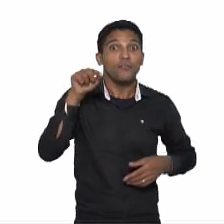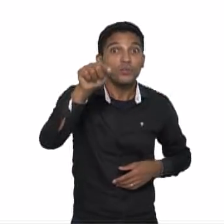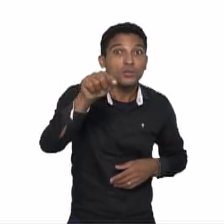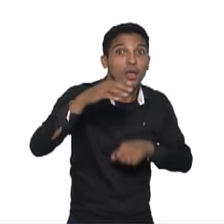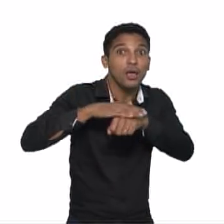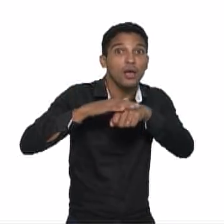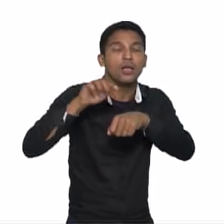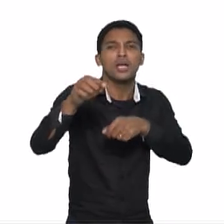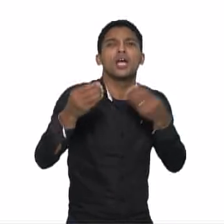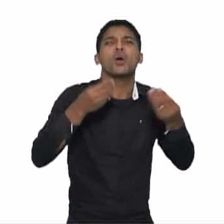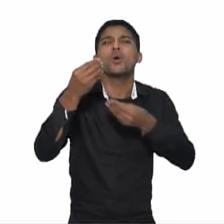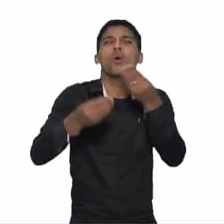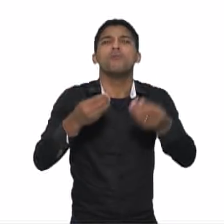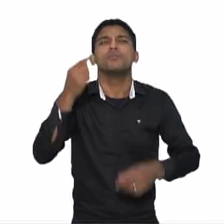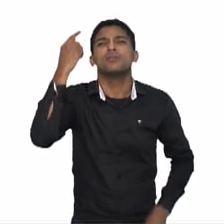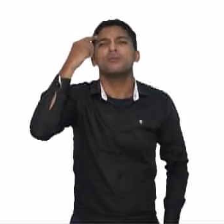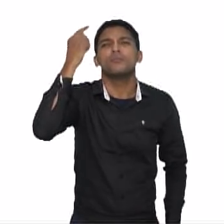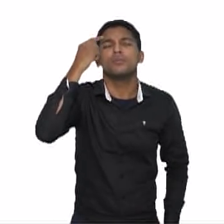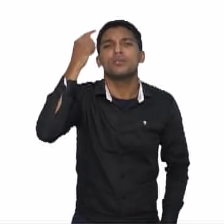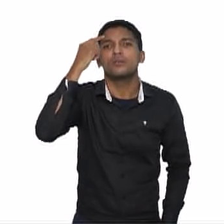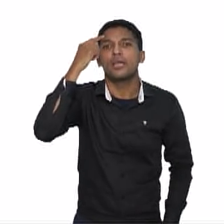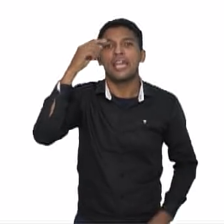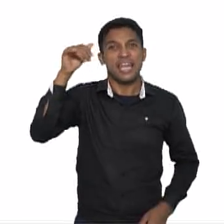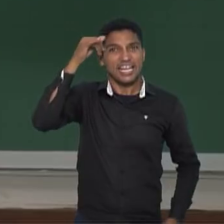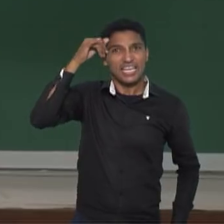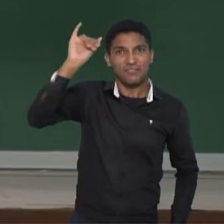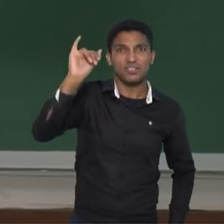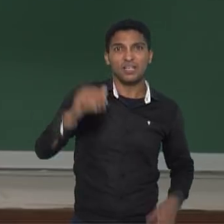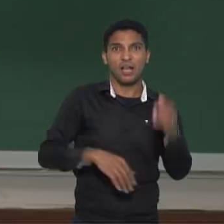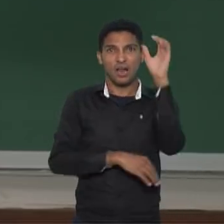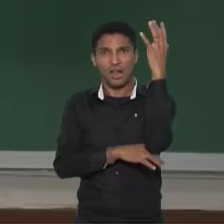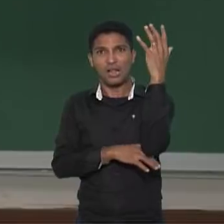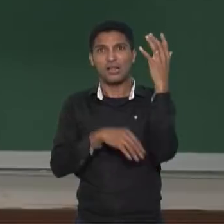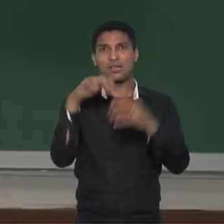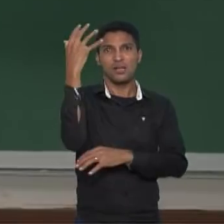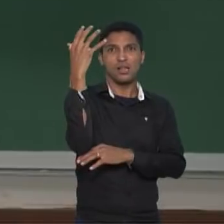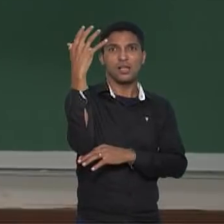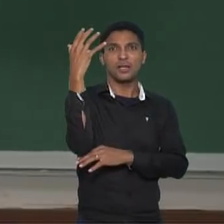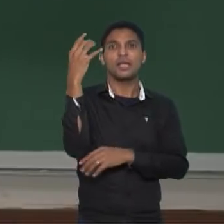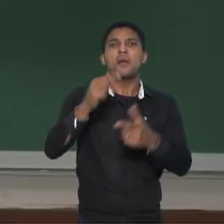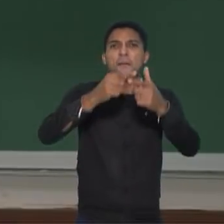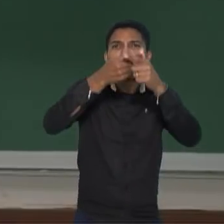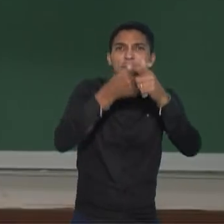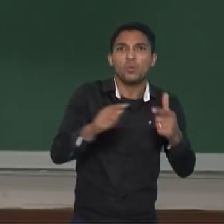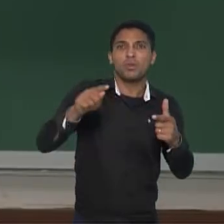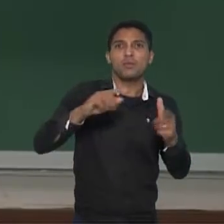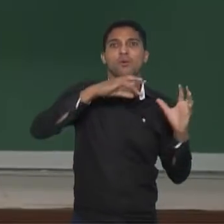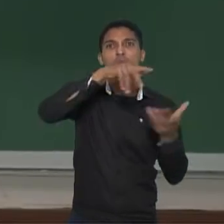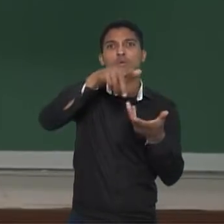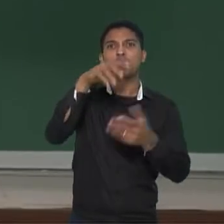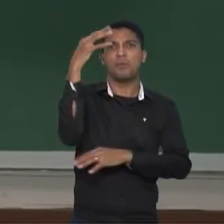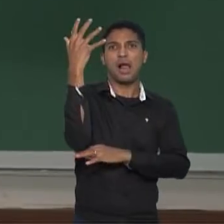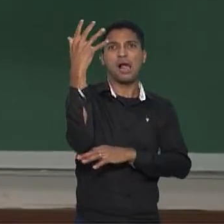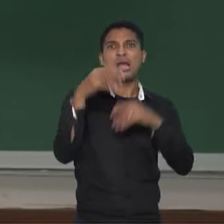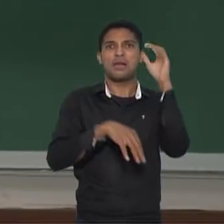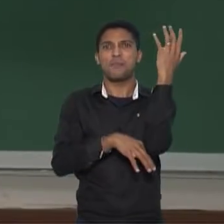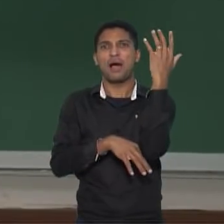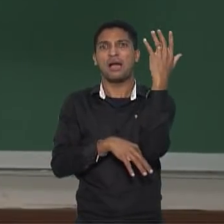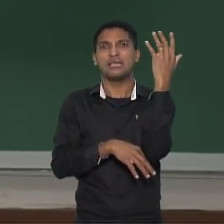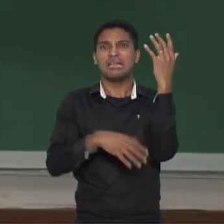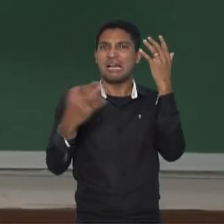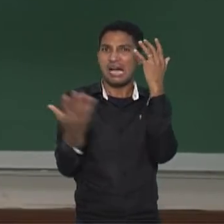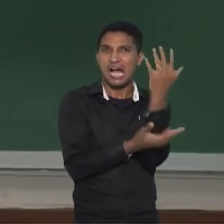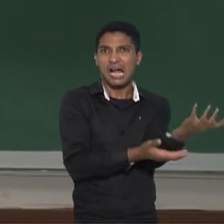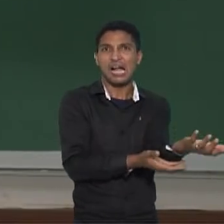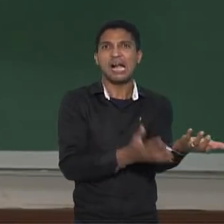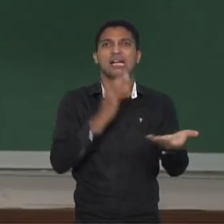amenizar esses danos ambientais causados por essa lógica de consumo? Então esse tema ele é gigantesco, né? A gente perpassa ele